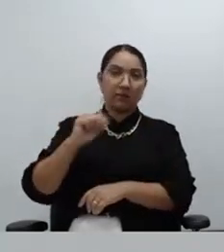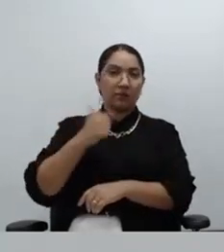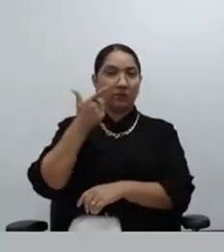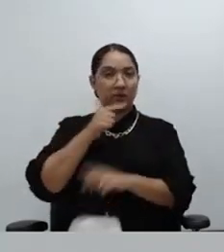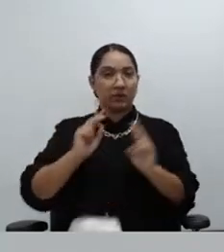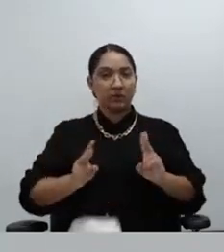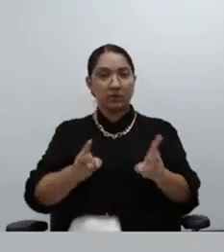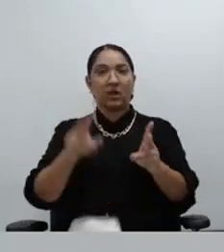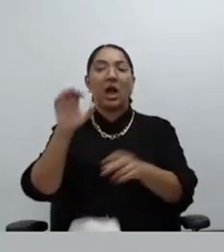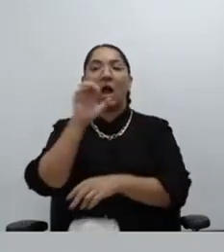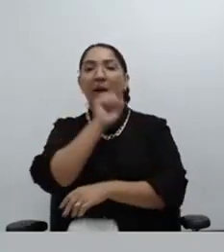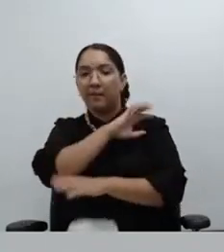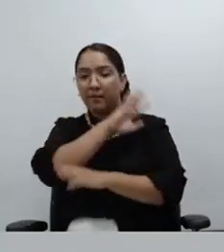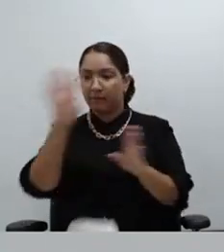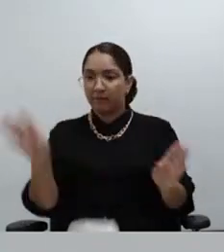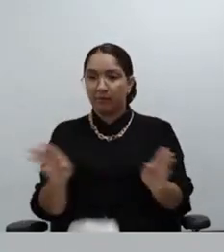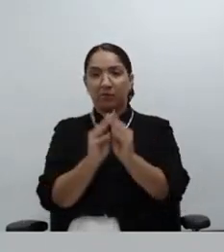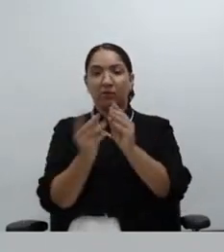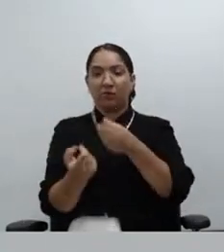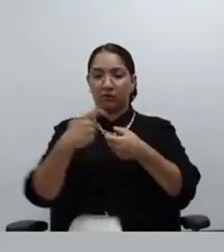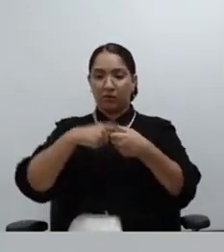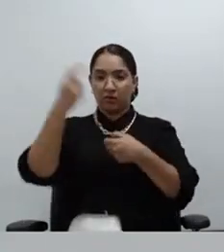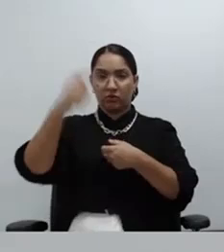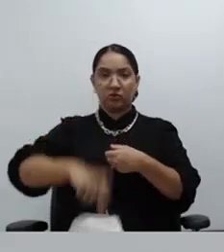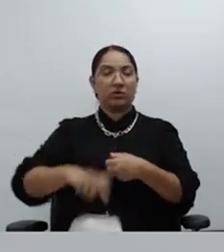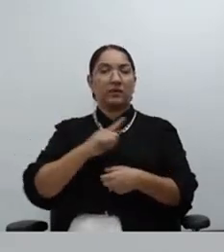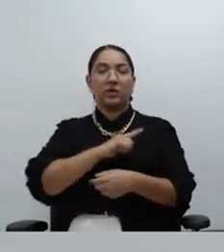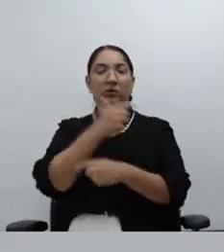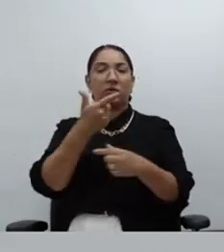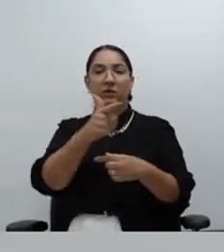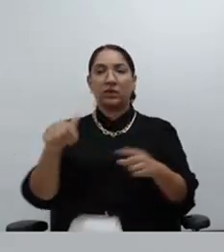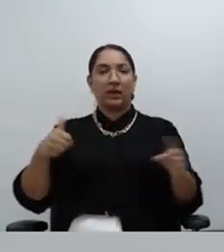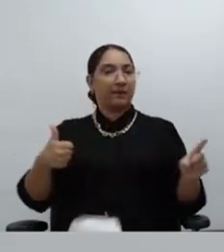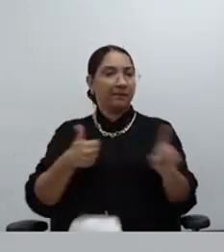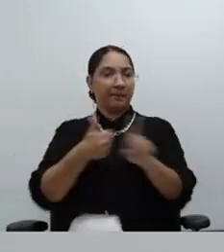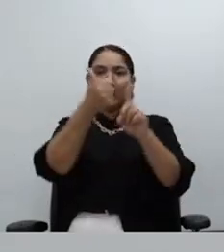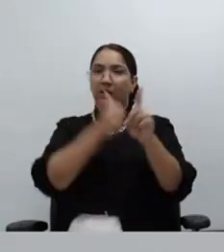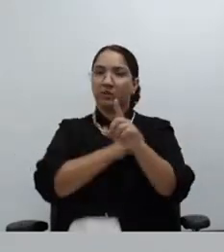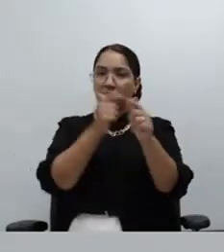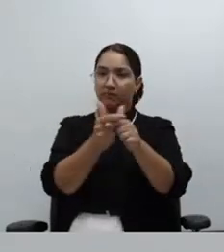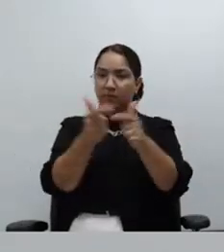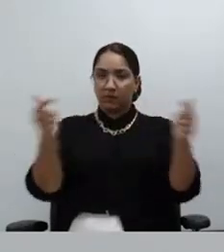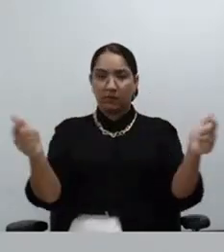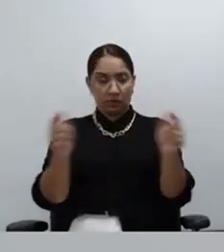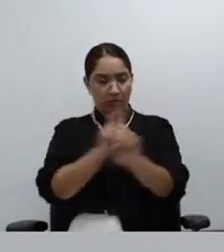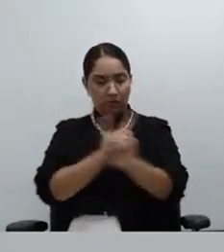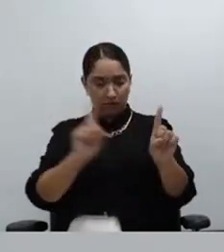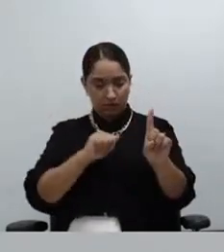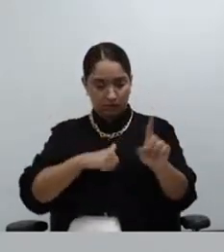de forma muito rápida aqui as obras, as intervenções, para que não haja nenhum impacto maior, né, nas